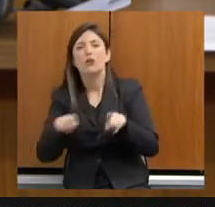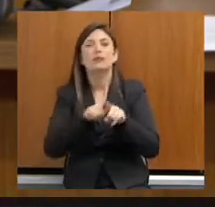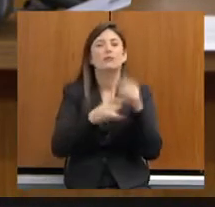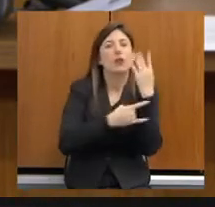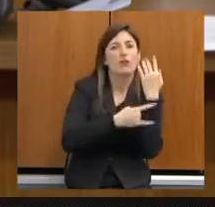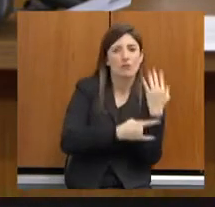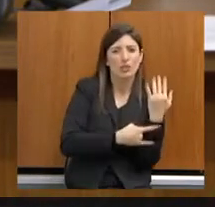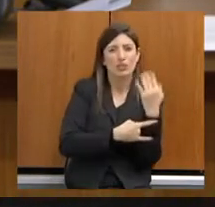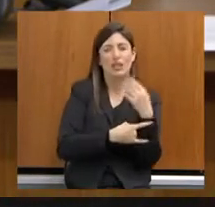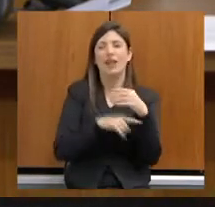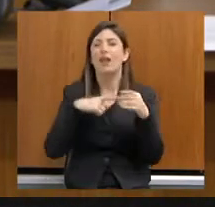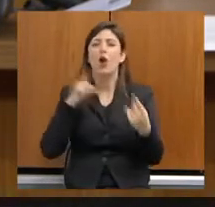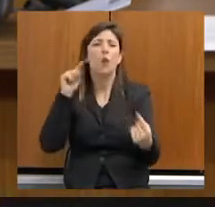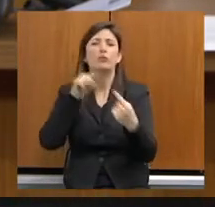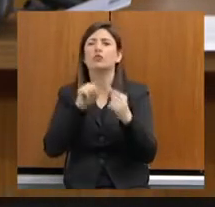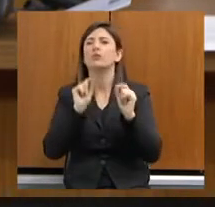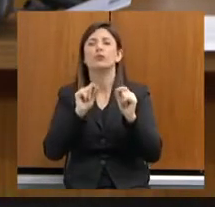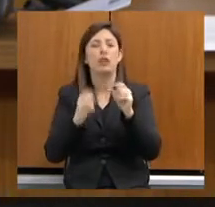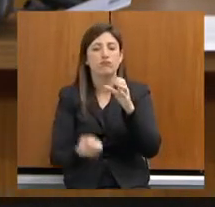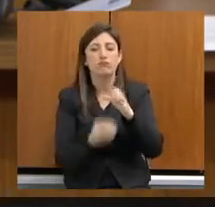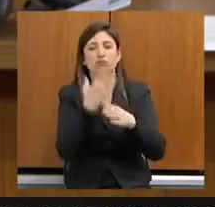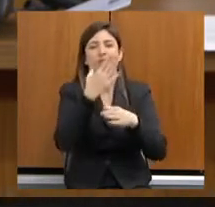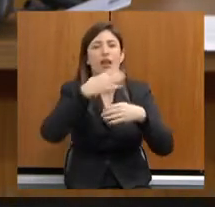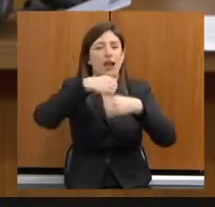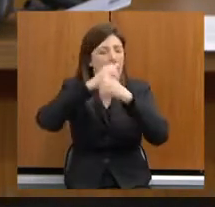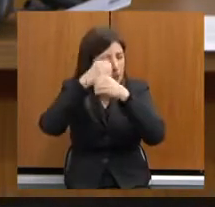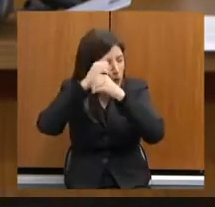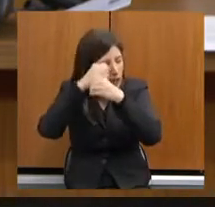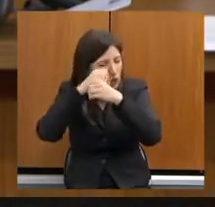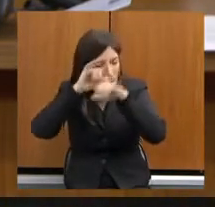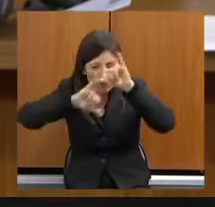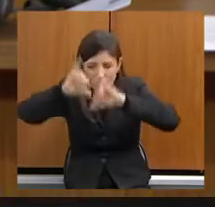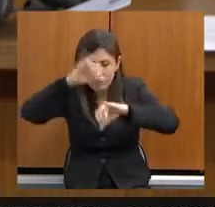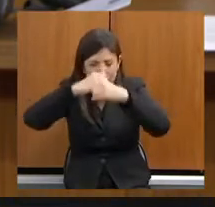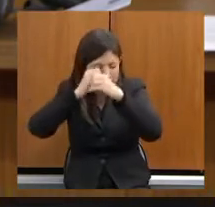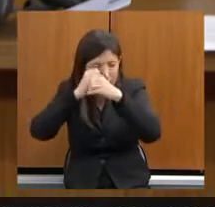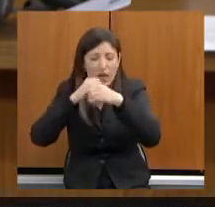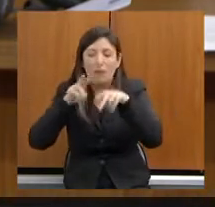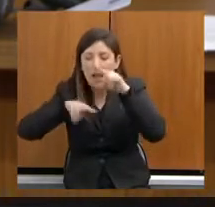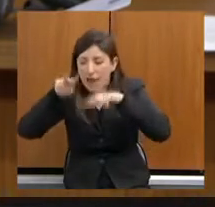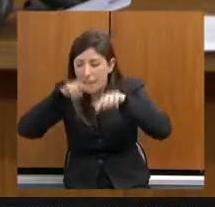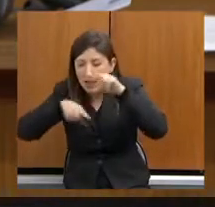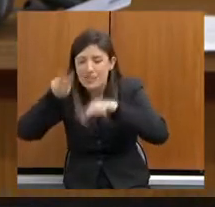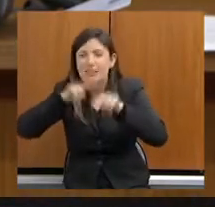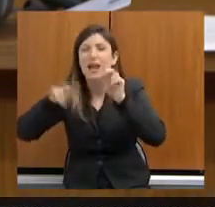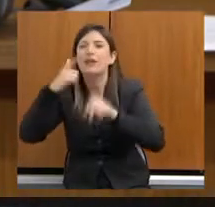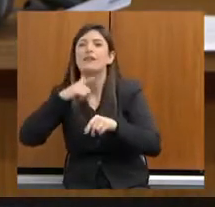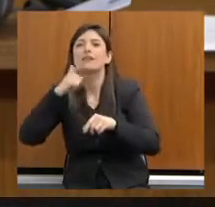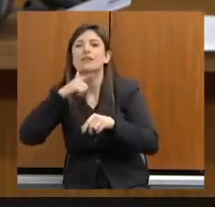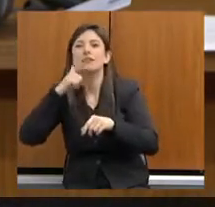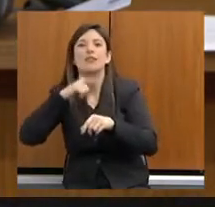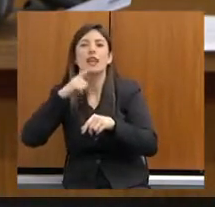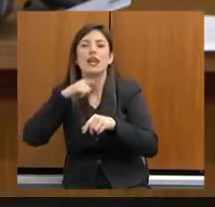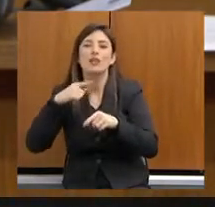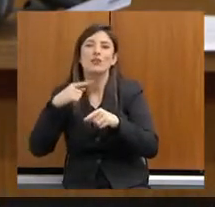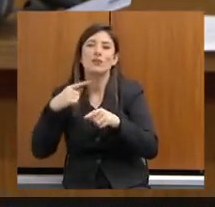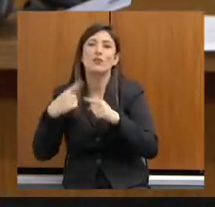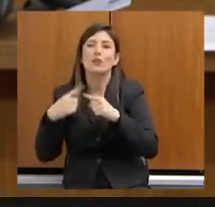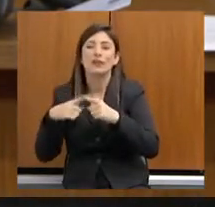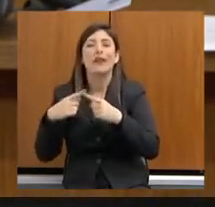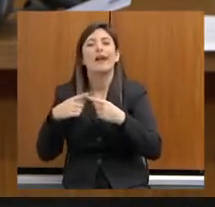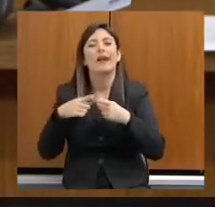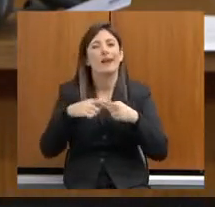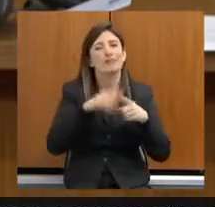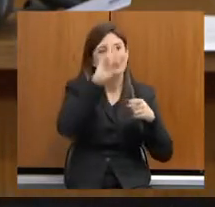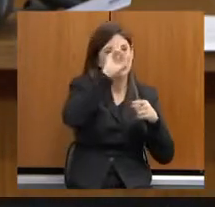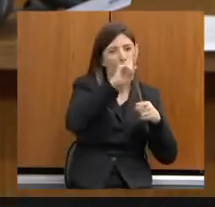objetivo de estruturar Laboratórios para prestar serviço de análise dos Queijos que amam grande dificuldade que o produtor tem no